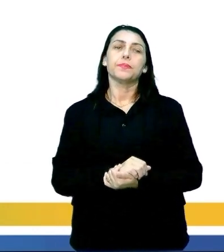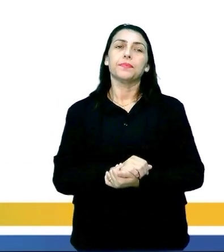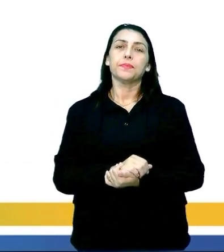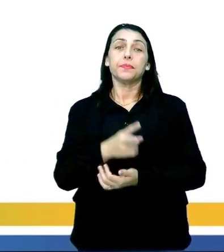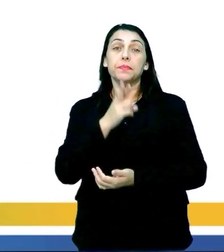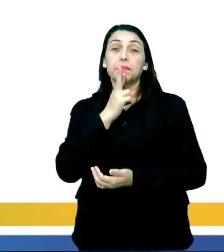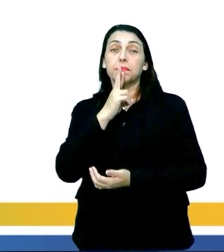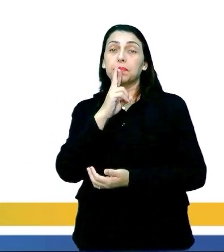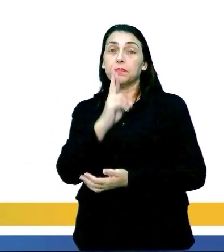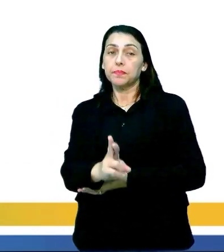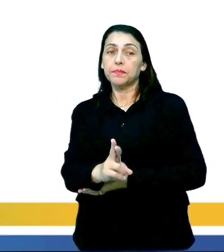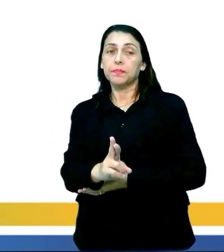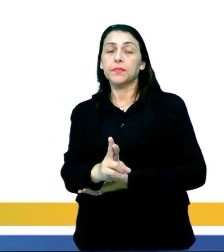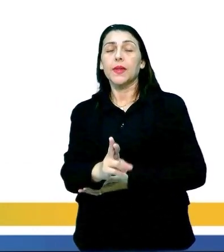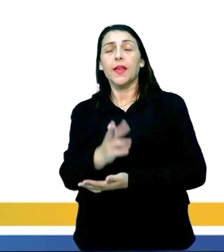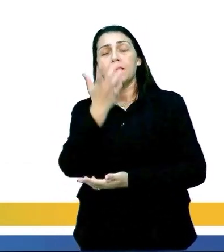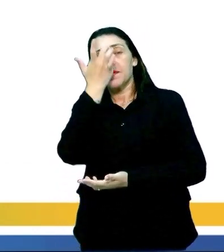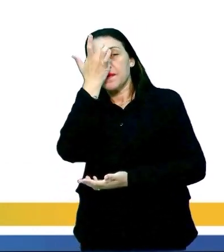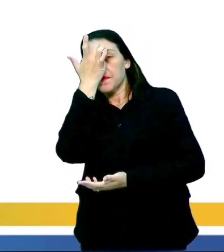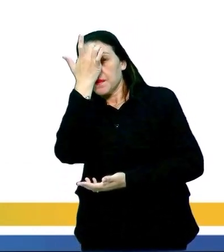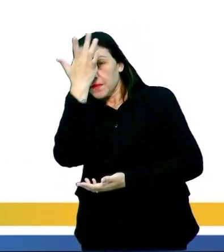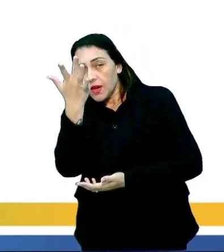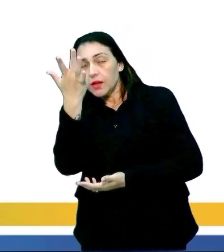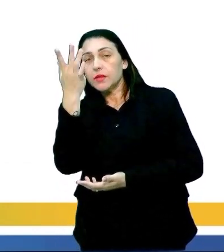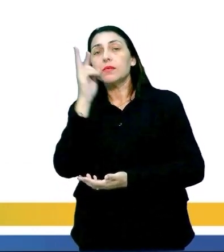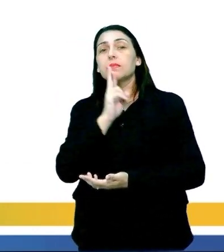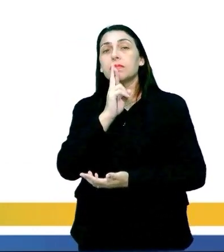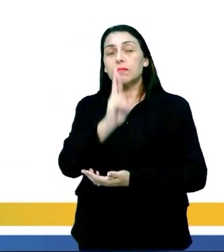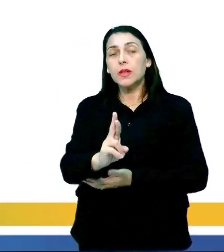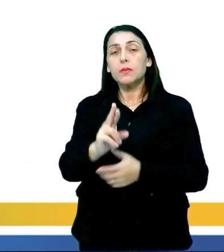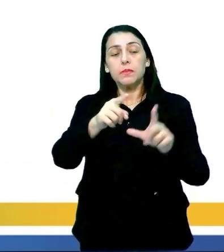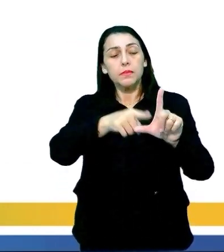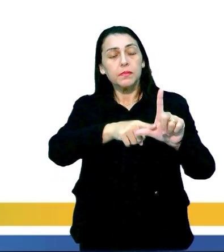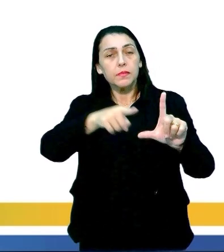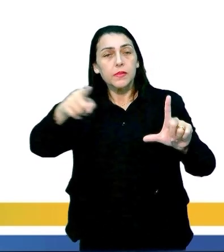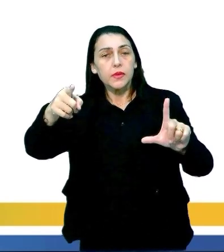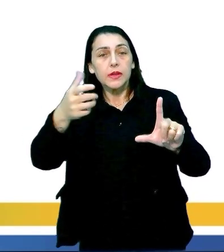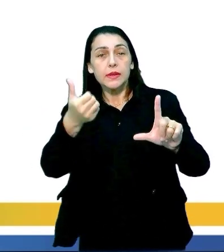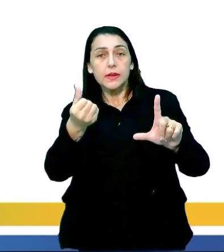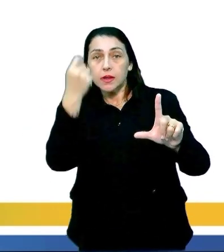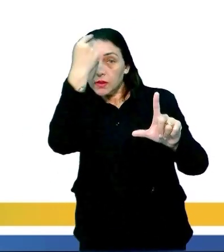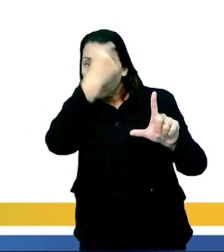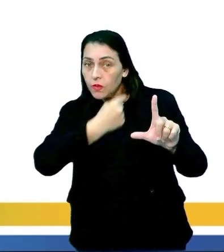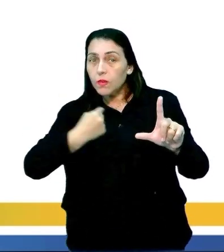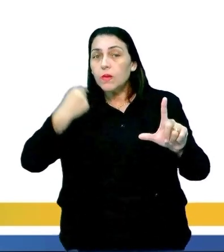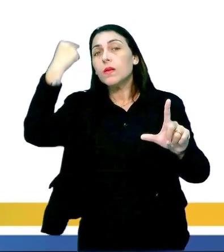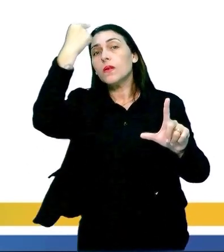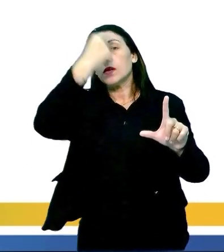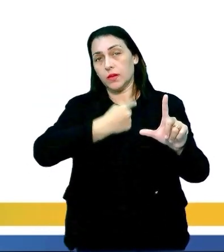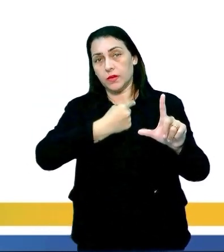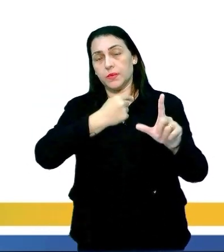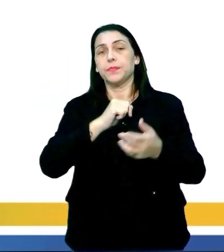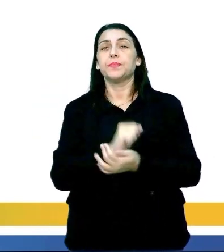Então, olha aí, como ele é fácil de resolver. Pelo gráfico, em 6 horas, né?